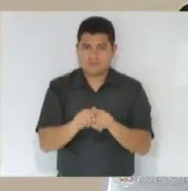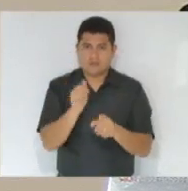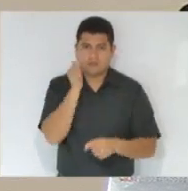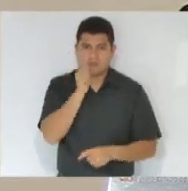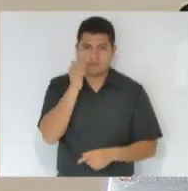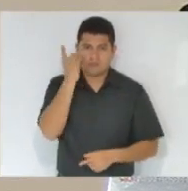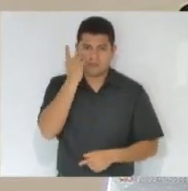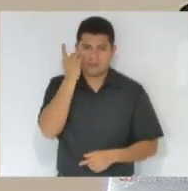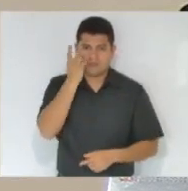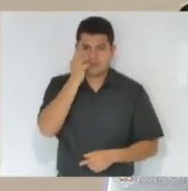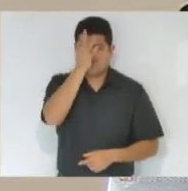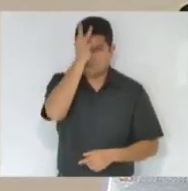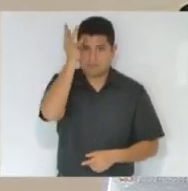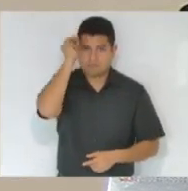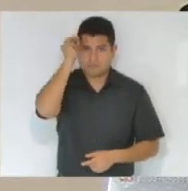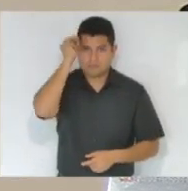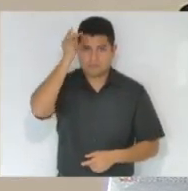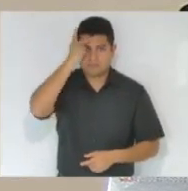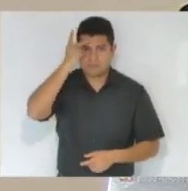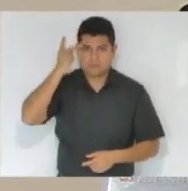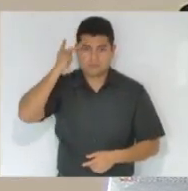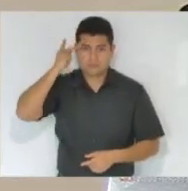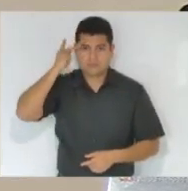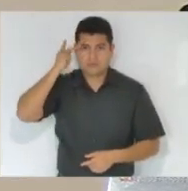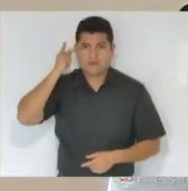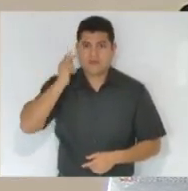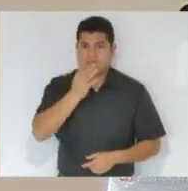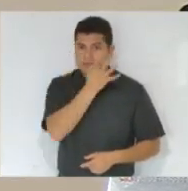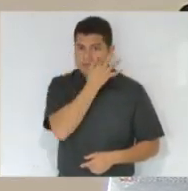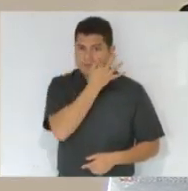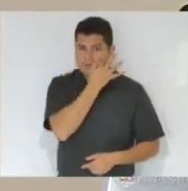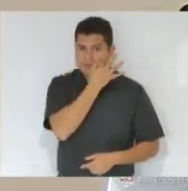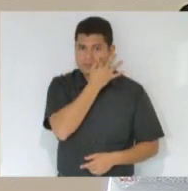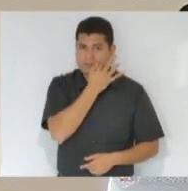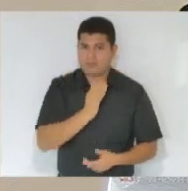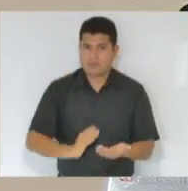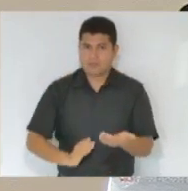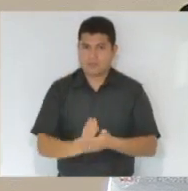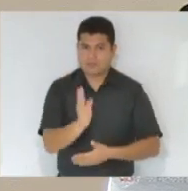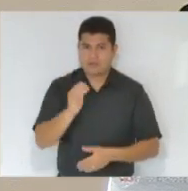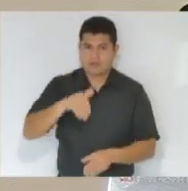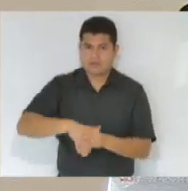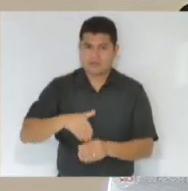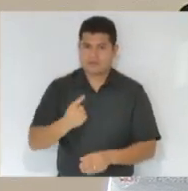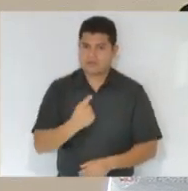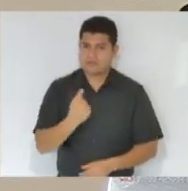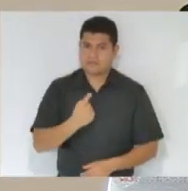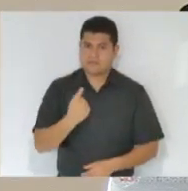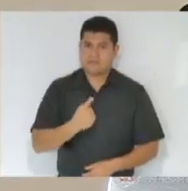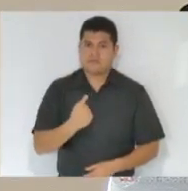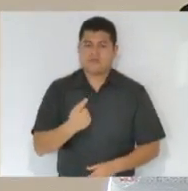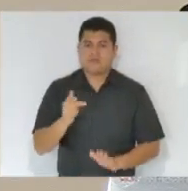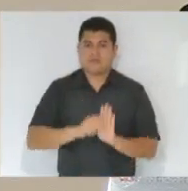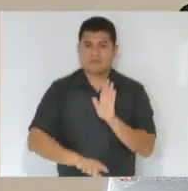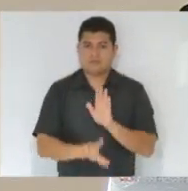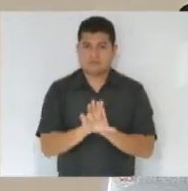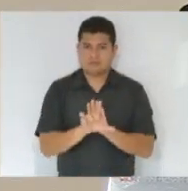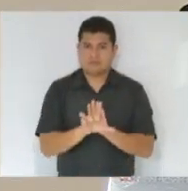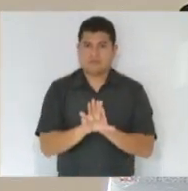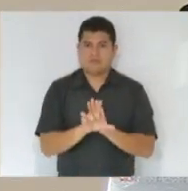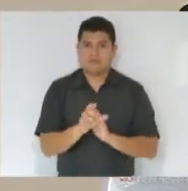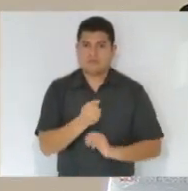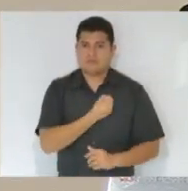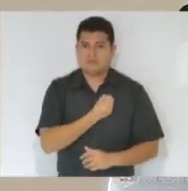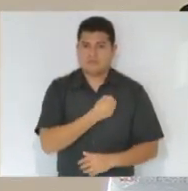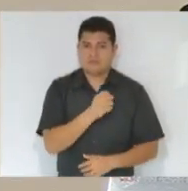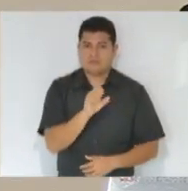deputadas Luciane Carminati, Paulinha e Marlene Fengler, foram aprovados em turno único os projetos de lei números